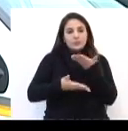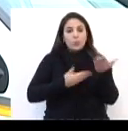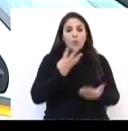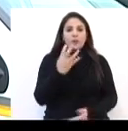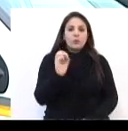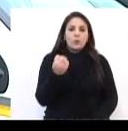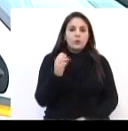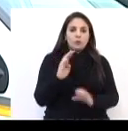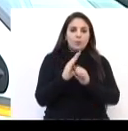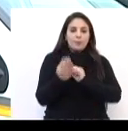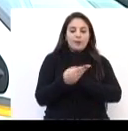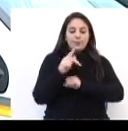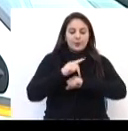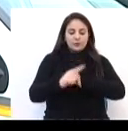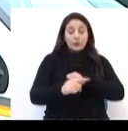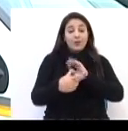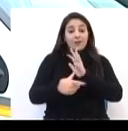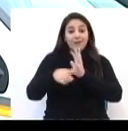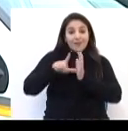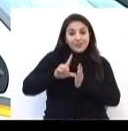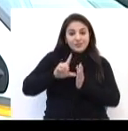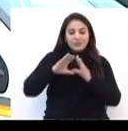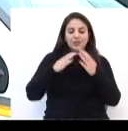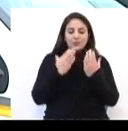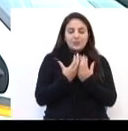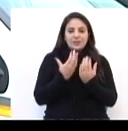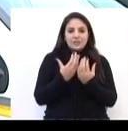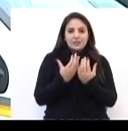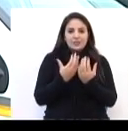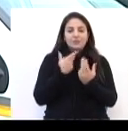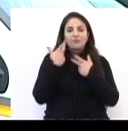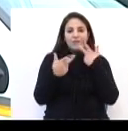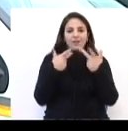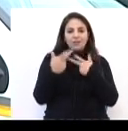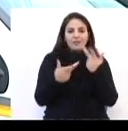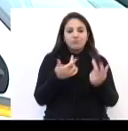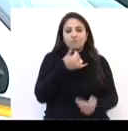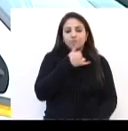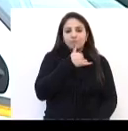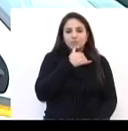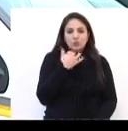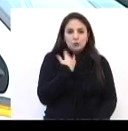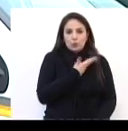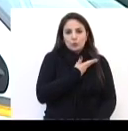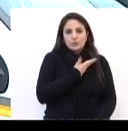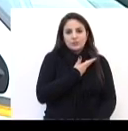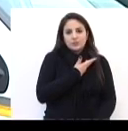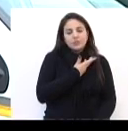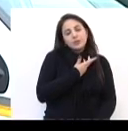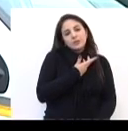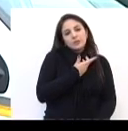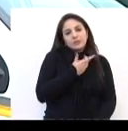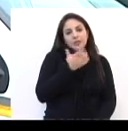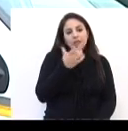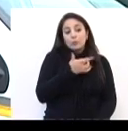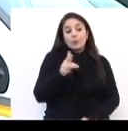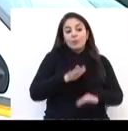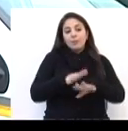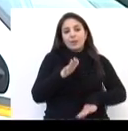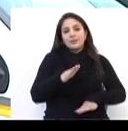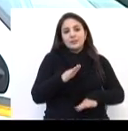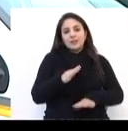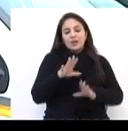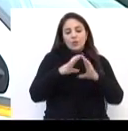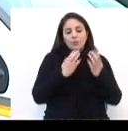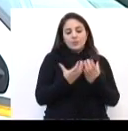o antes que a comunidade nos passa, infelizmente a gente não tem como medir isso, Mas assim,